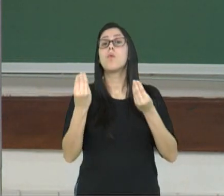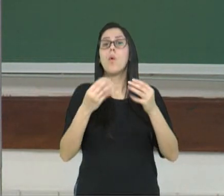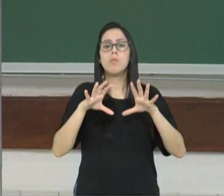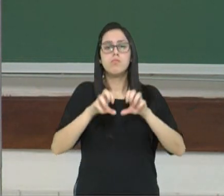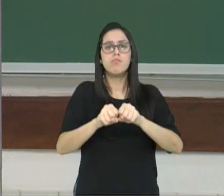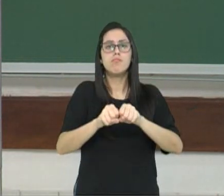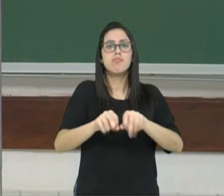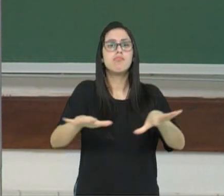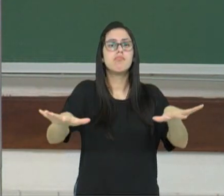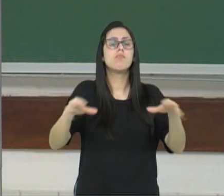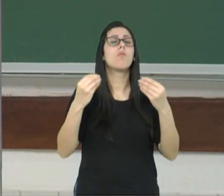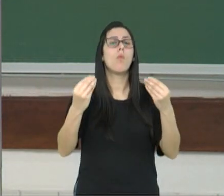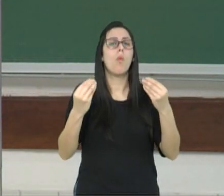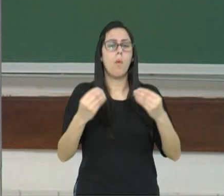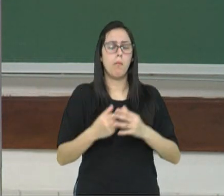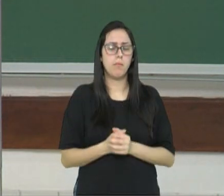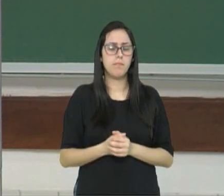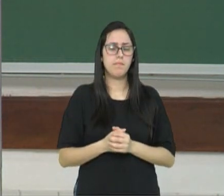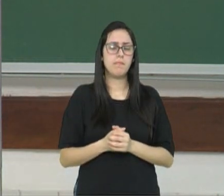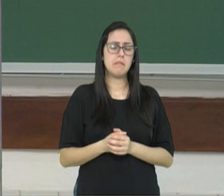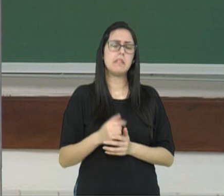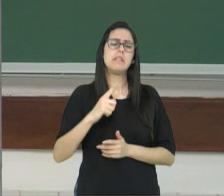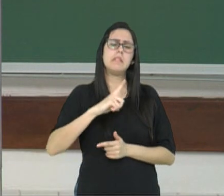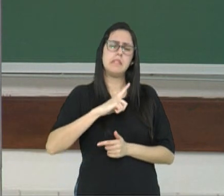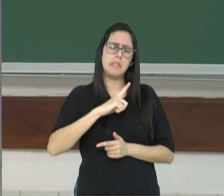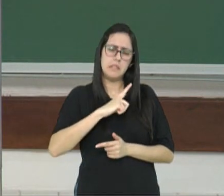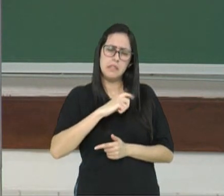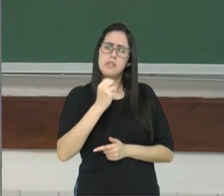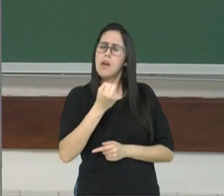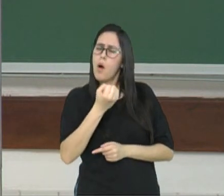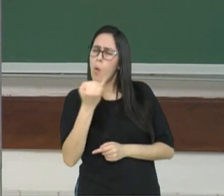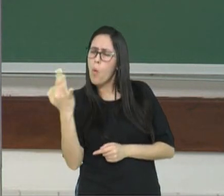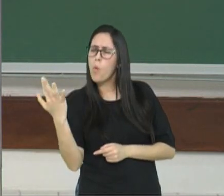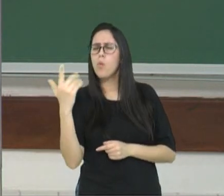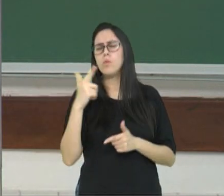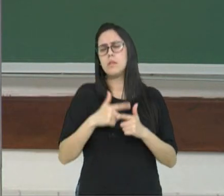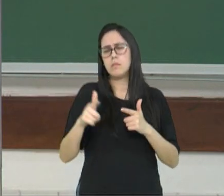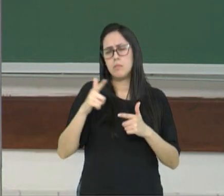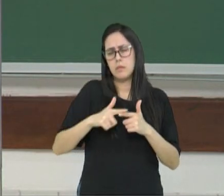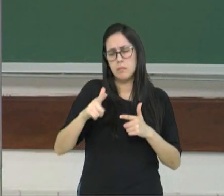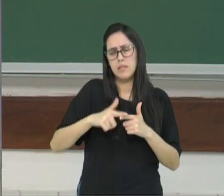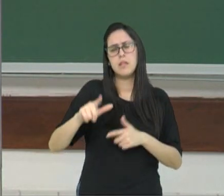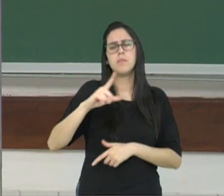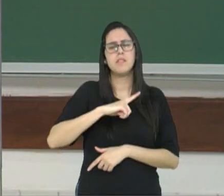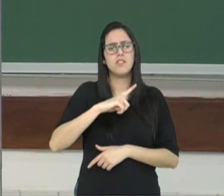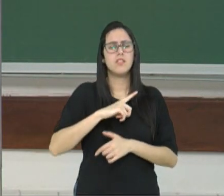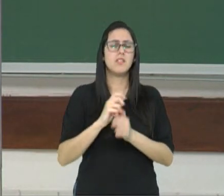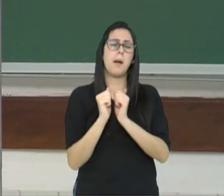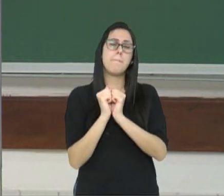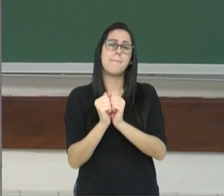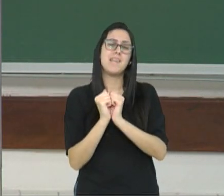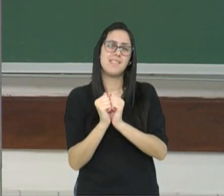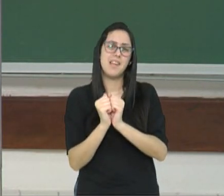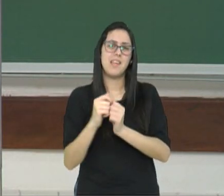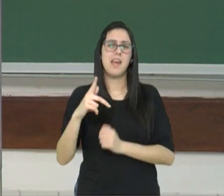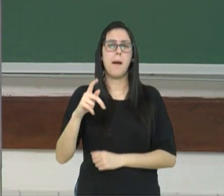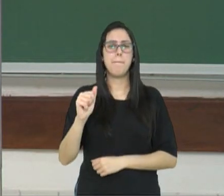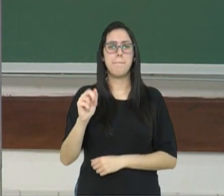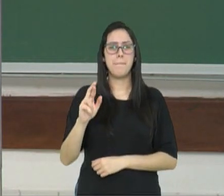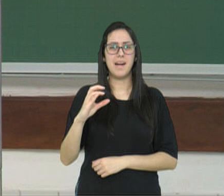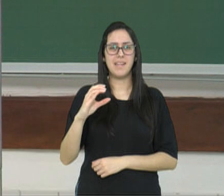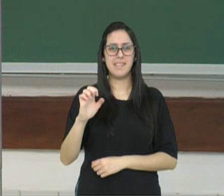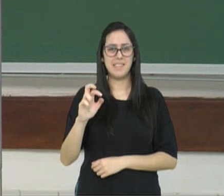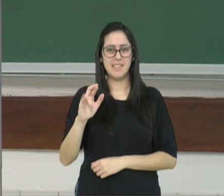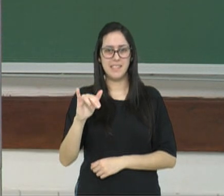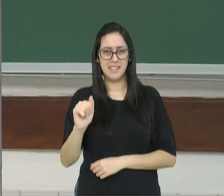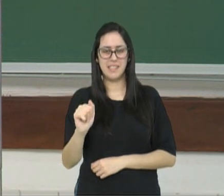aula passada eu já falei que houveram certos problemas no sistema de parceria e em outros sistemas que ocorreram